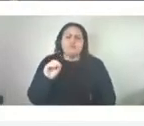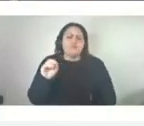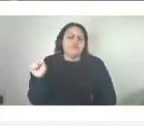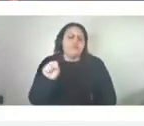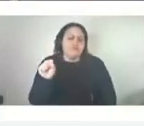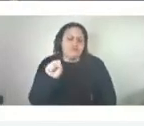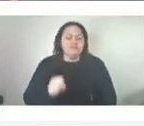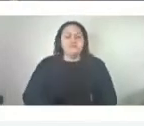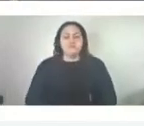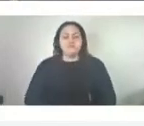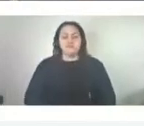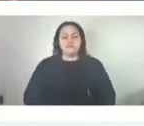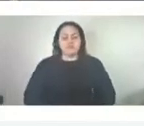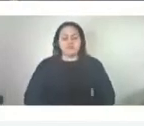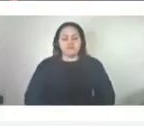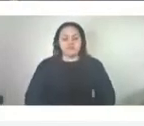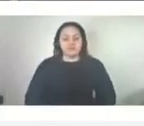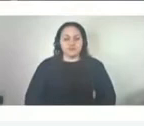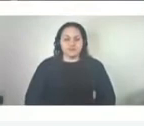segundos.